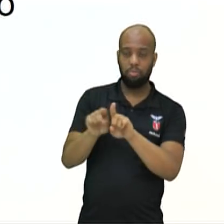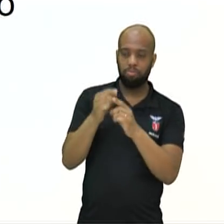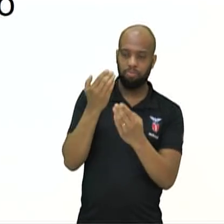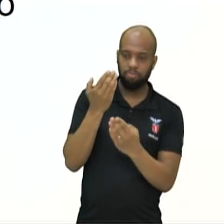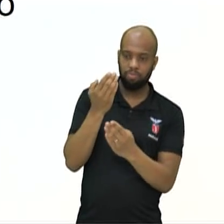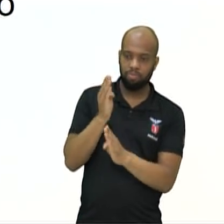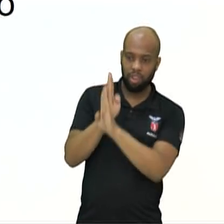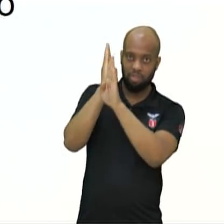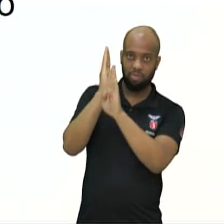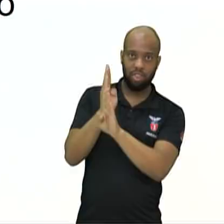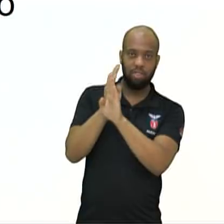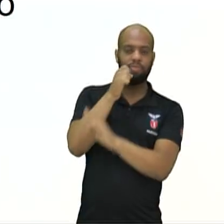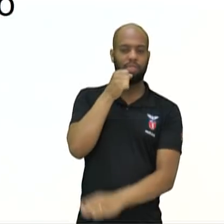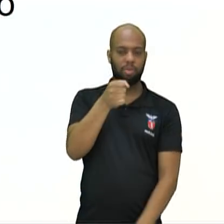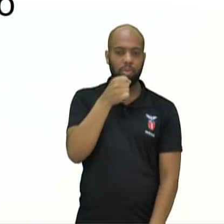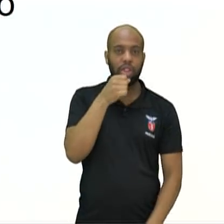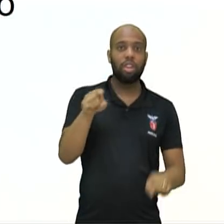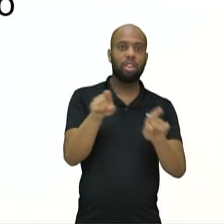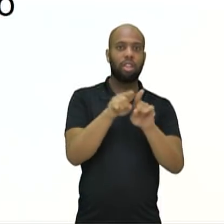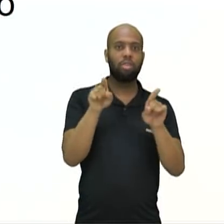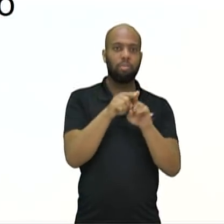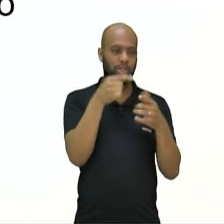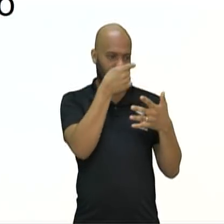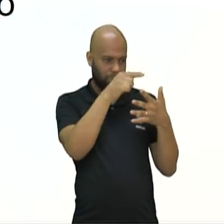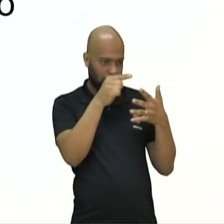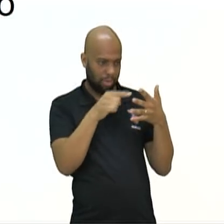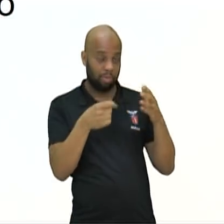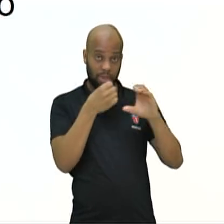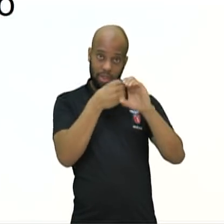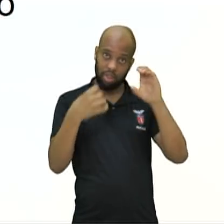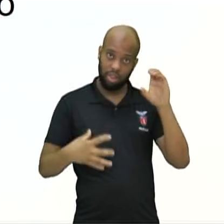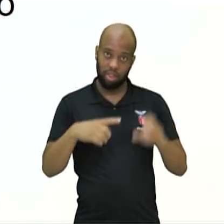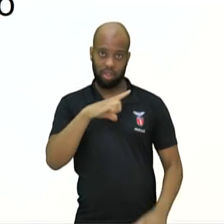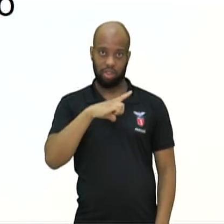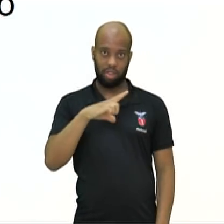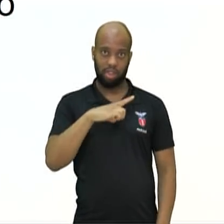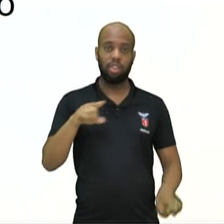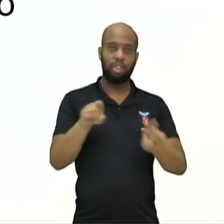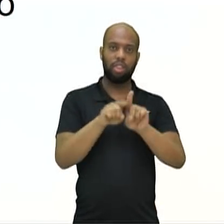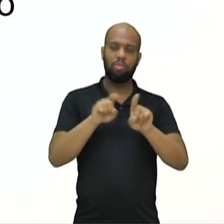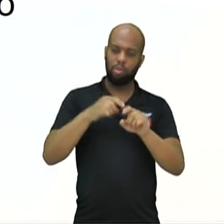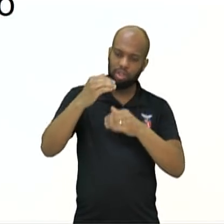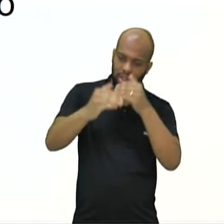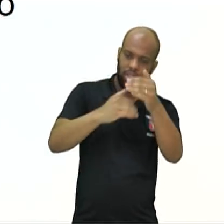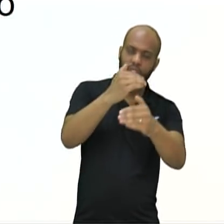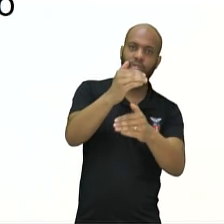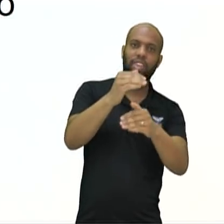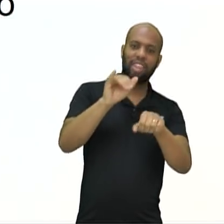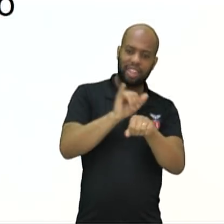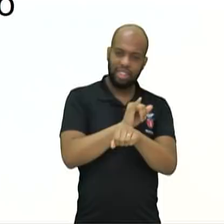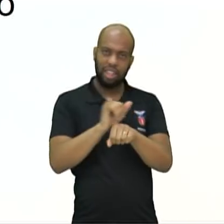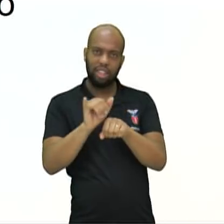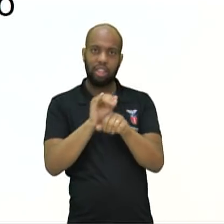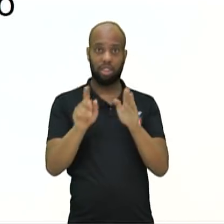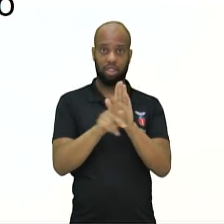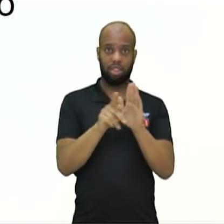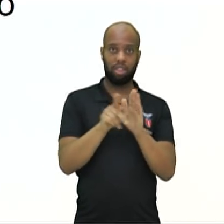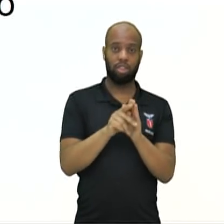identificar a reportagem, seus aspectos e características, desenvolver técnicas de